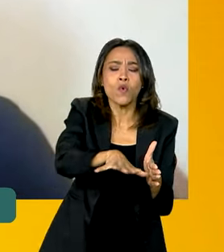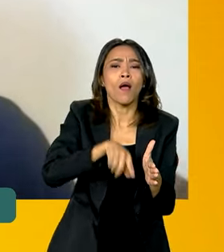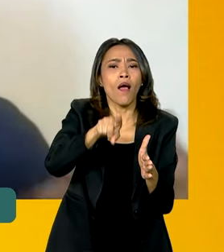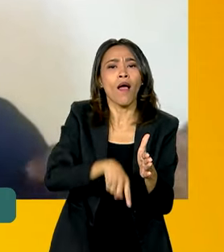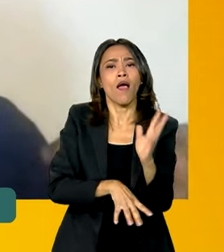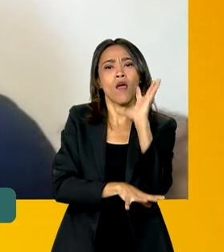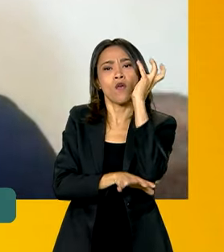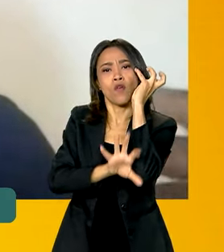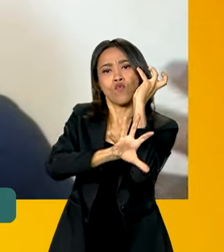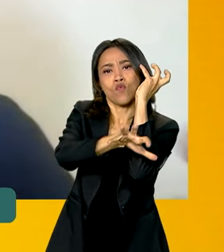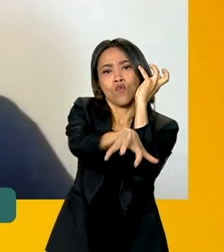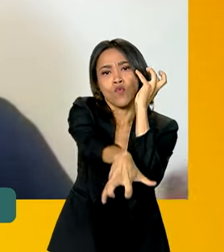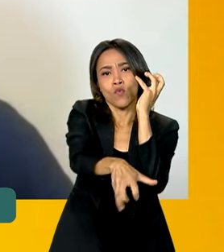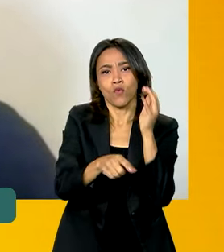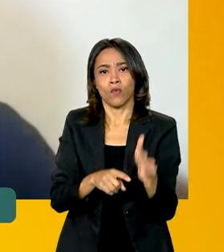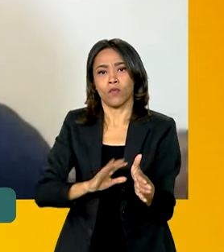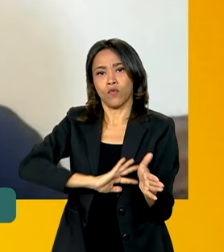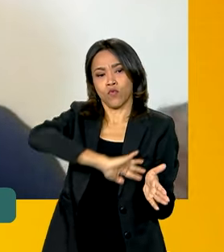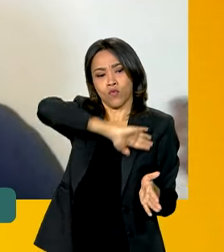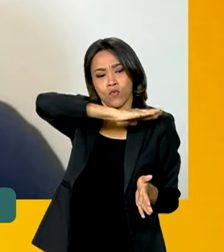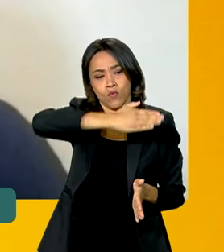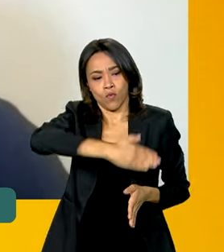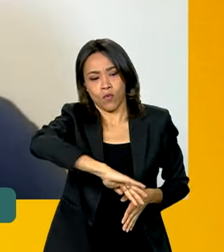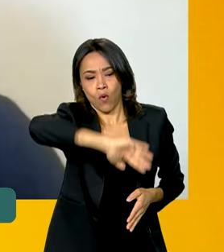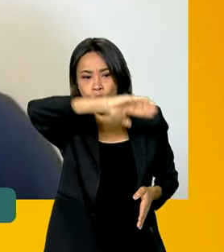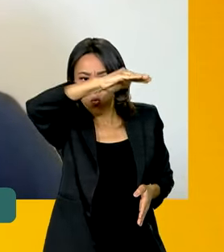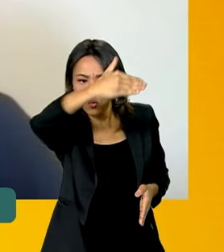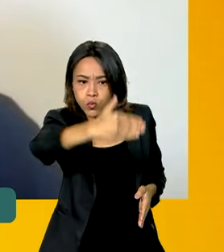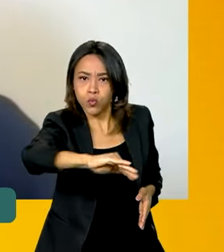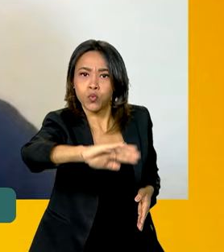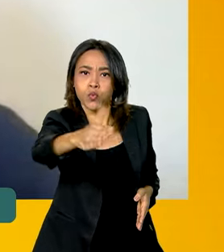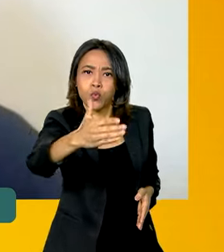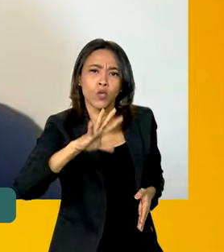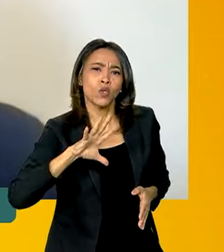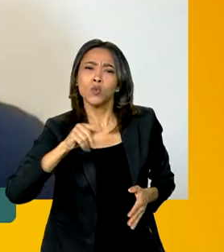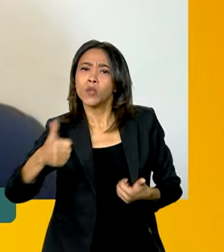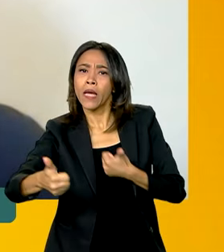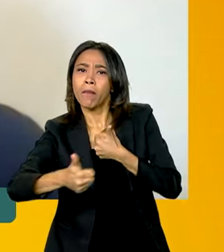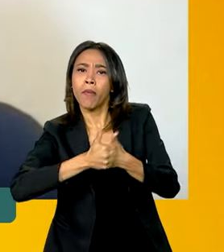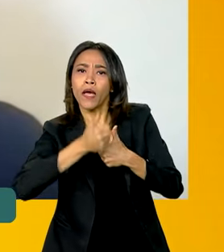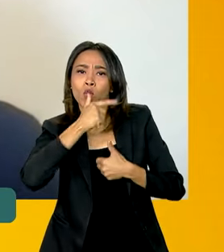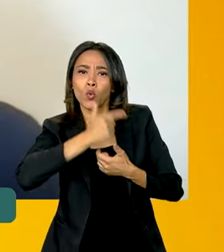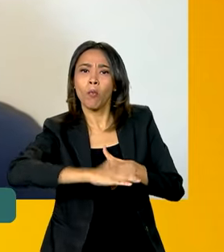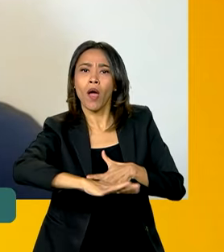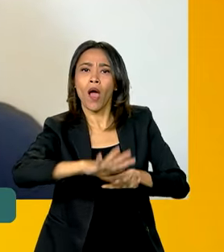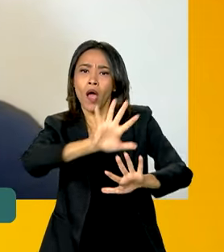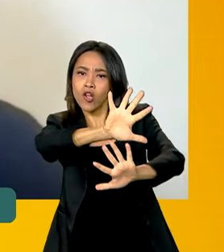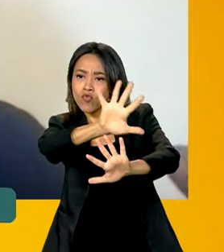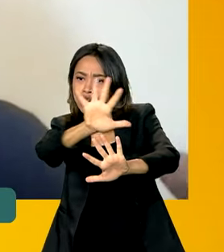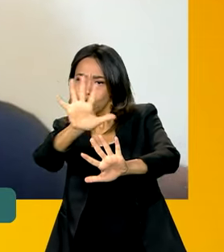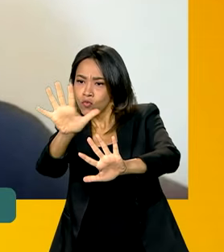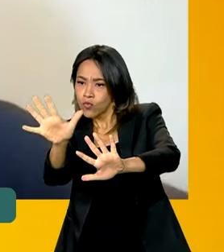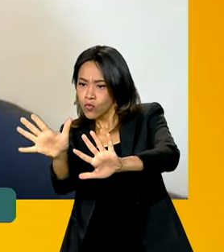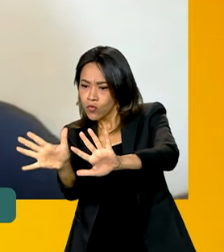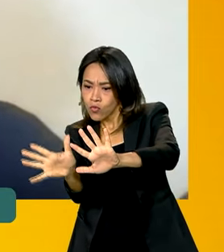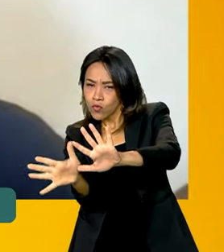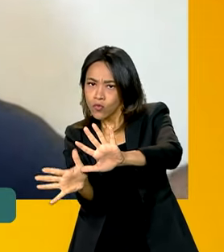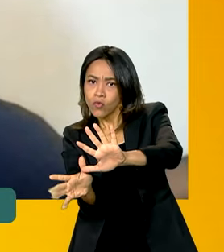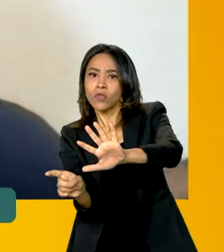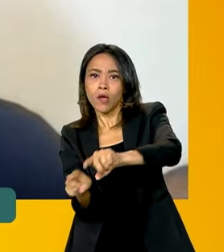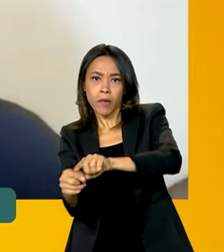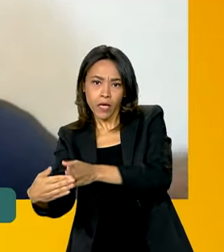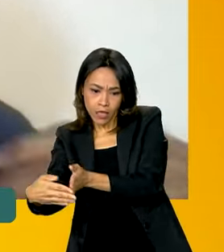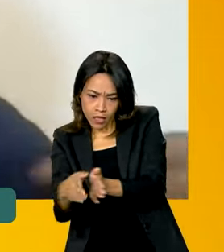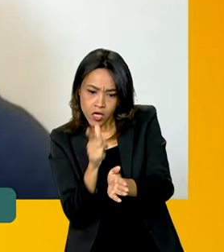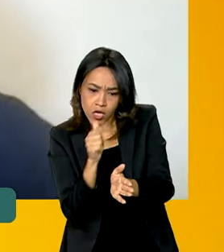falésias, dunas, restingas, toda essa área litorânea, até entrando também na beira de rios